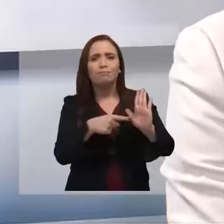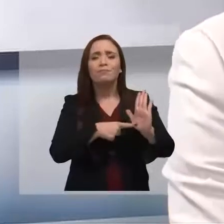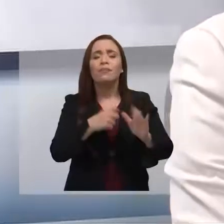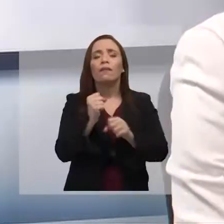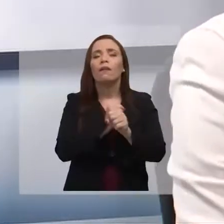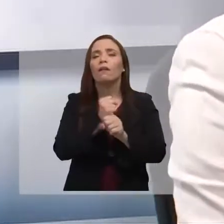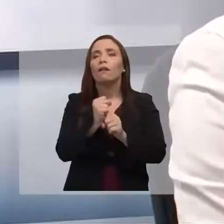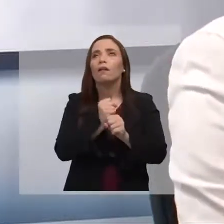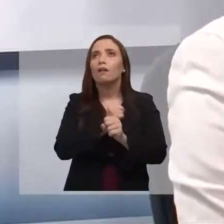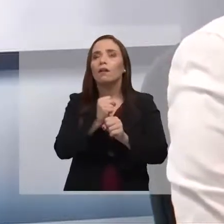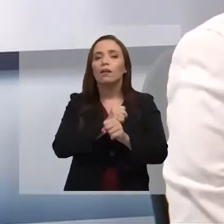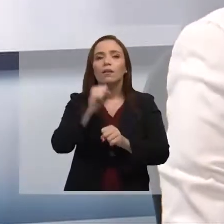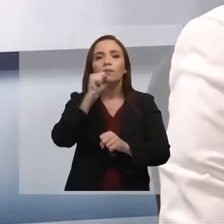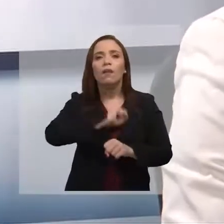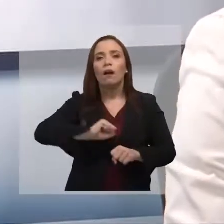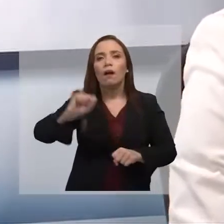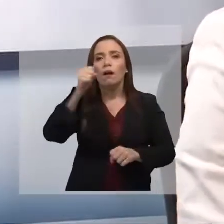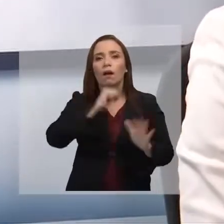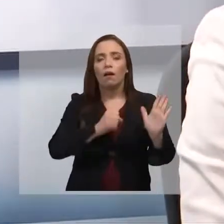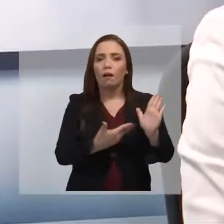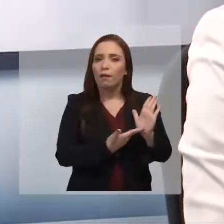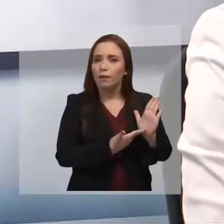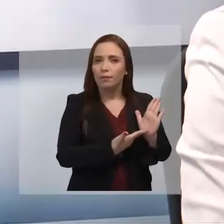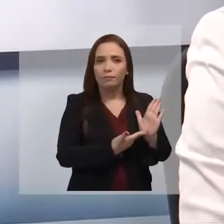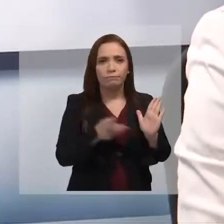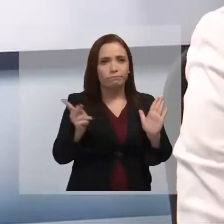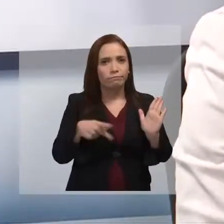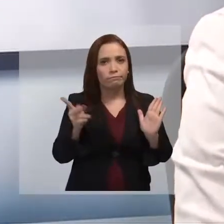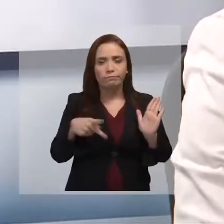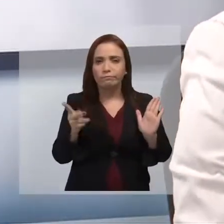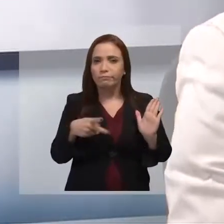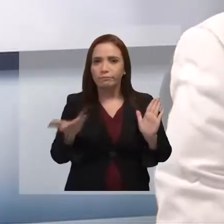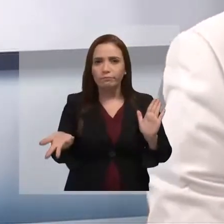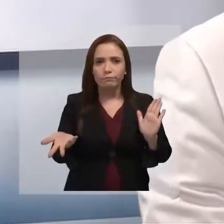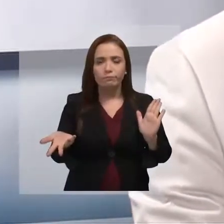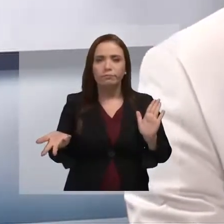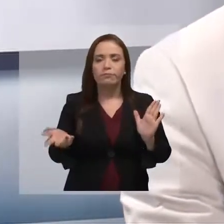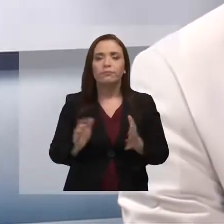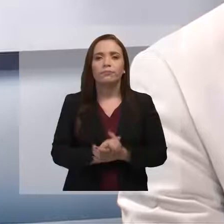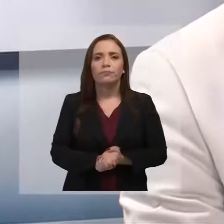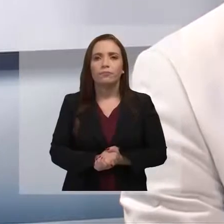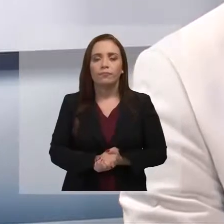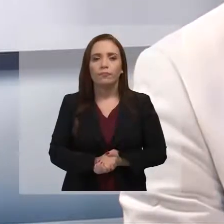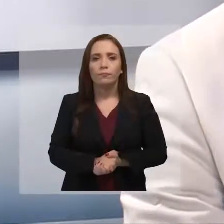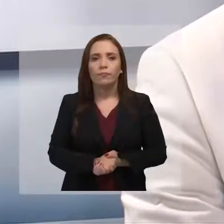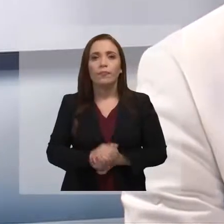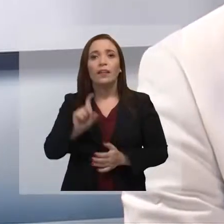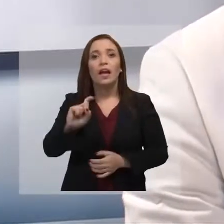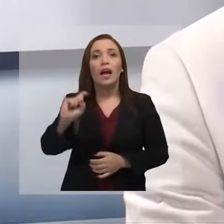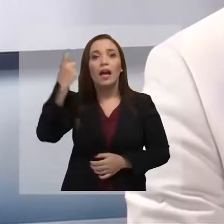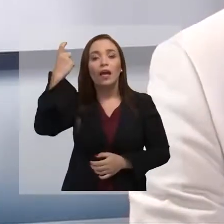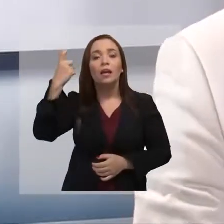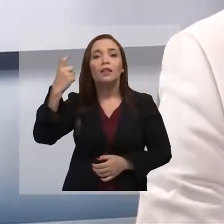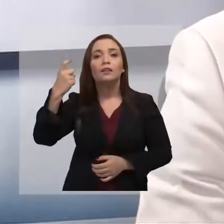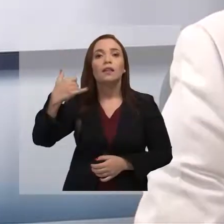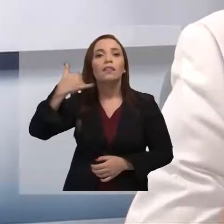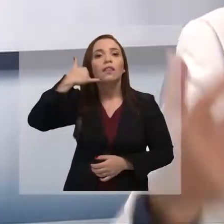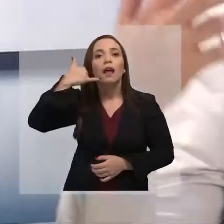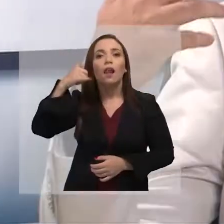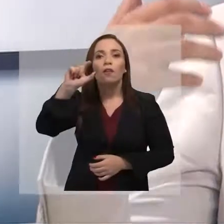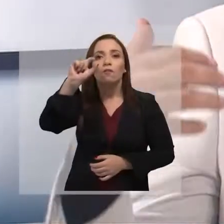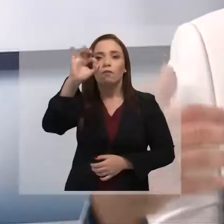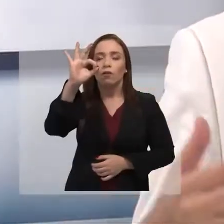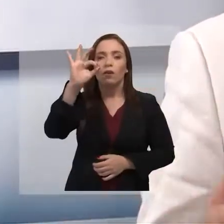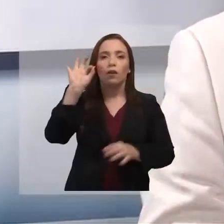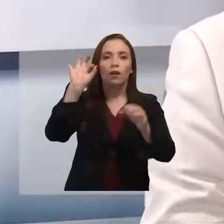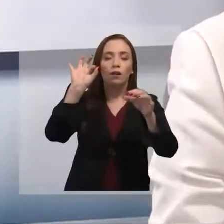Código, há anos atrás, o Código de Postura da Cidade é dentro da ficha de telefone ainda. Quer dizer, é um